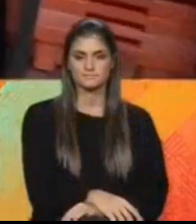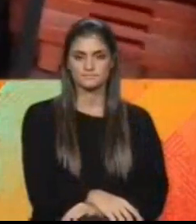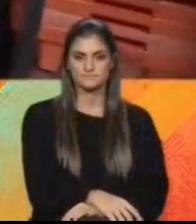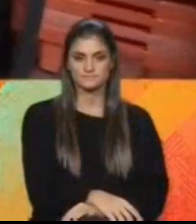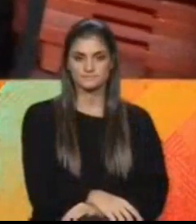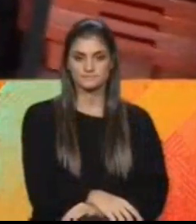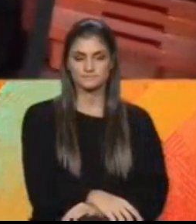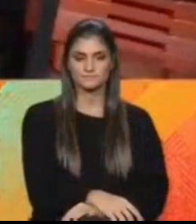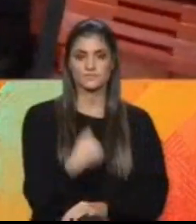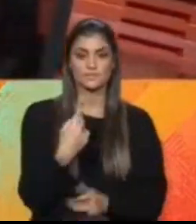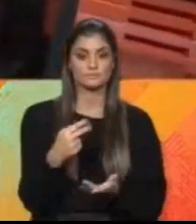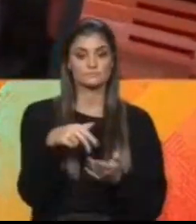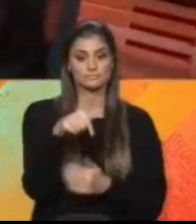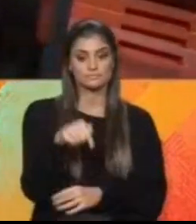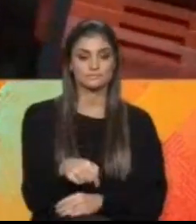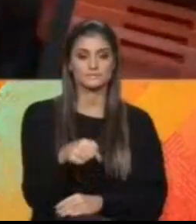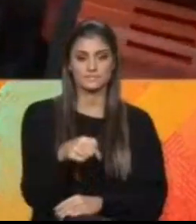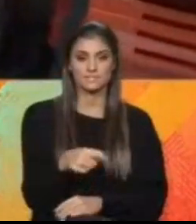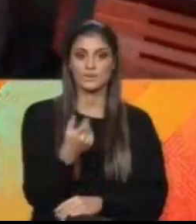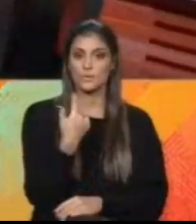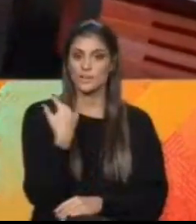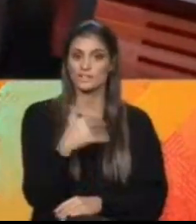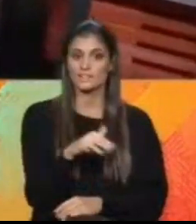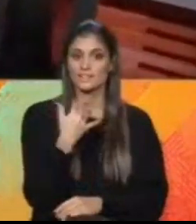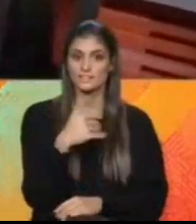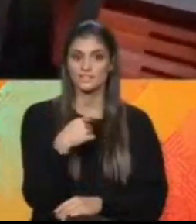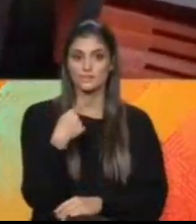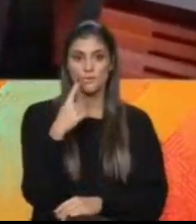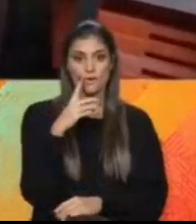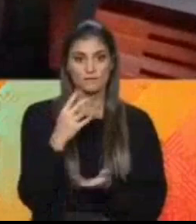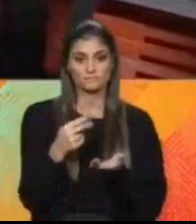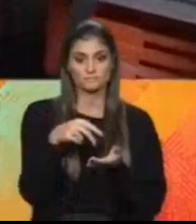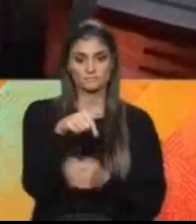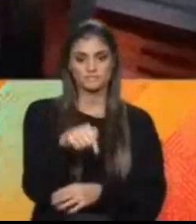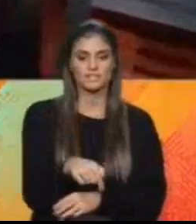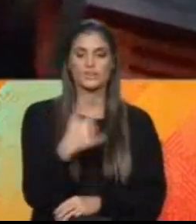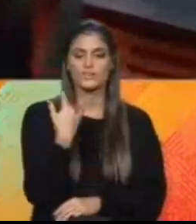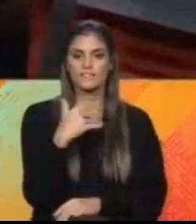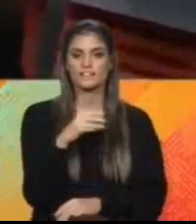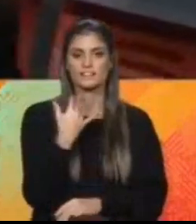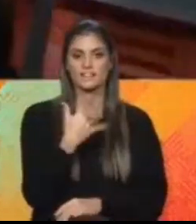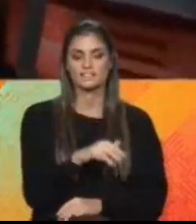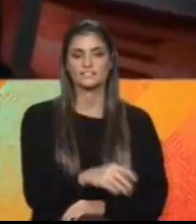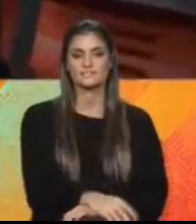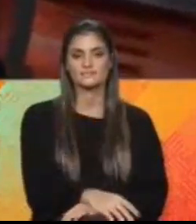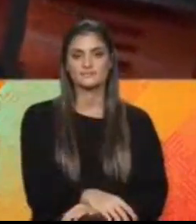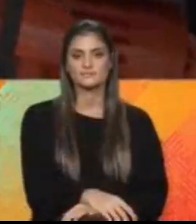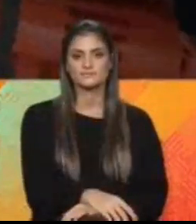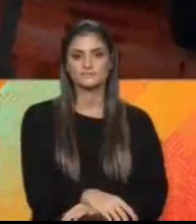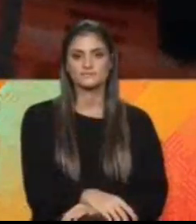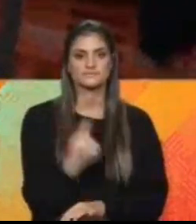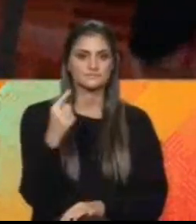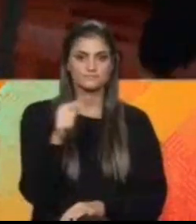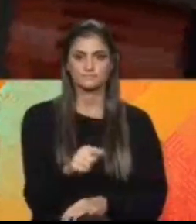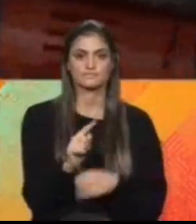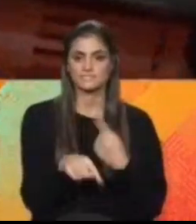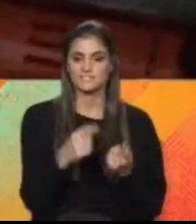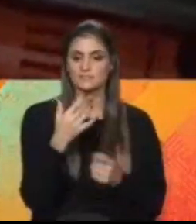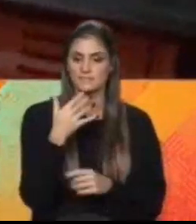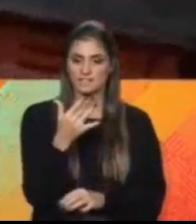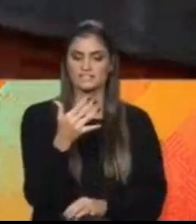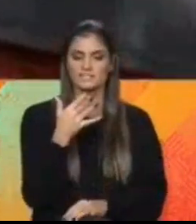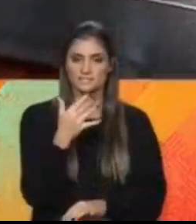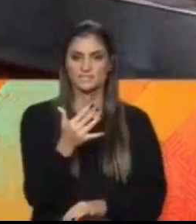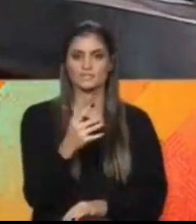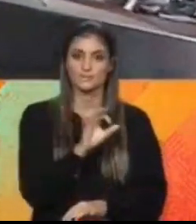Eu cá estou com alegria, eu cá estou com alegria, e venho sempre para cantar.